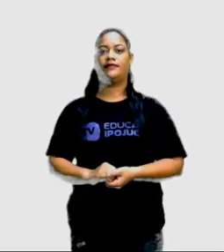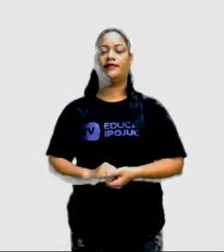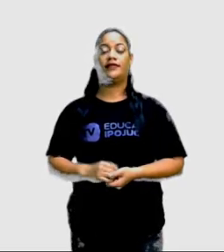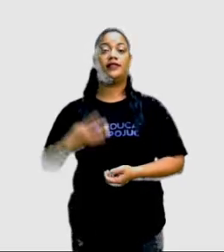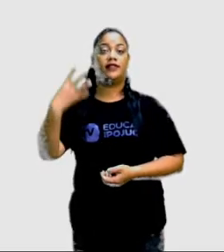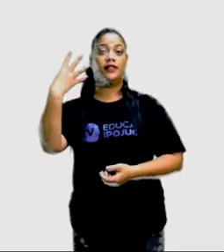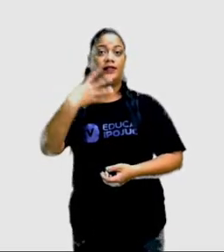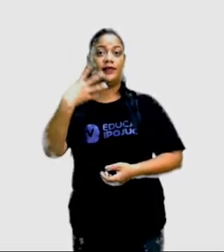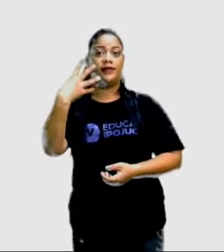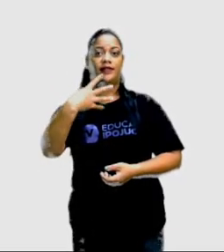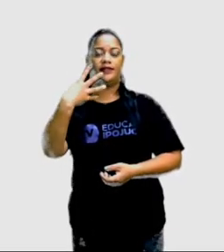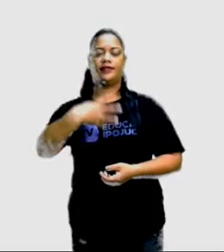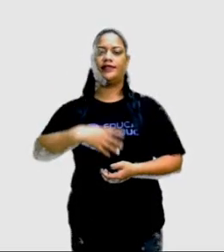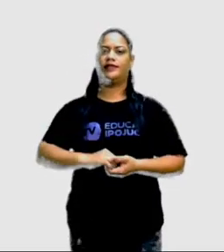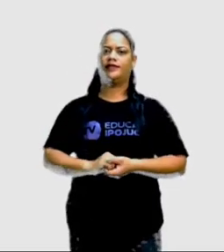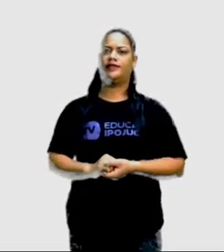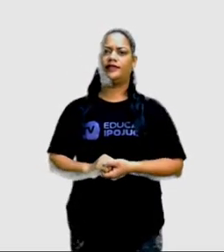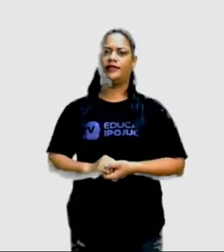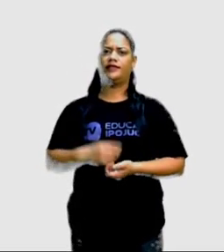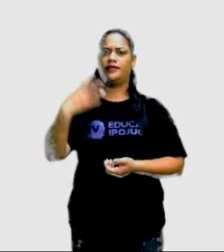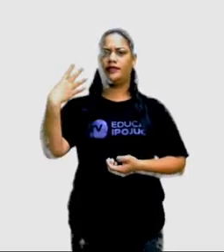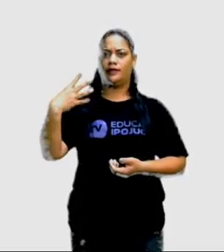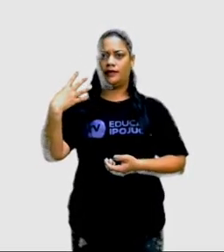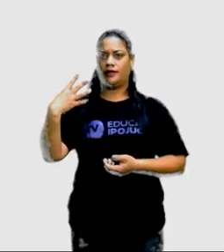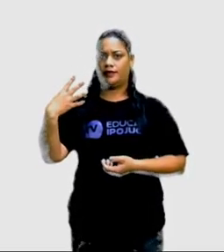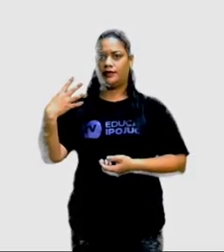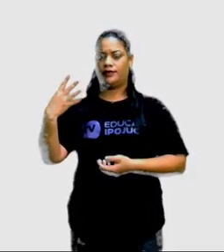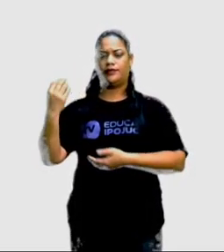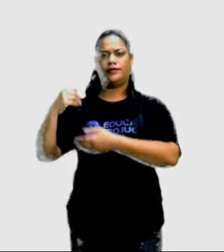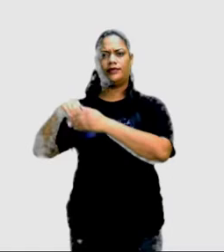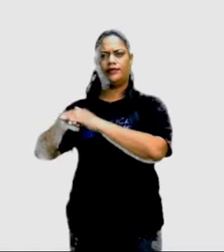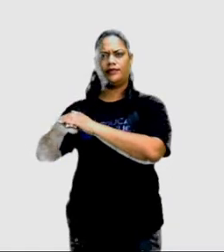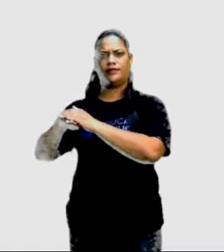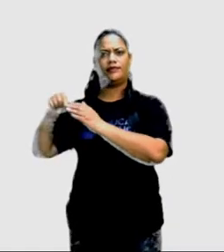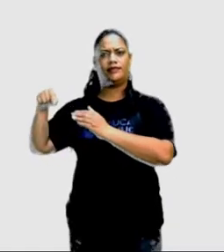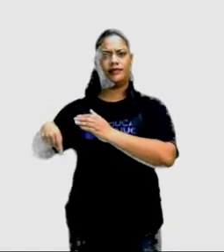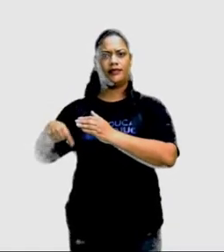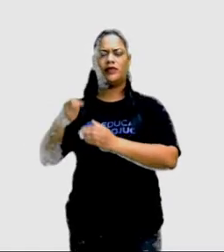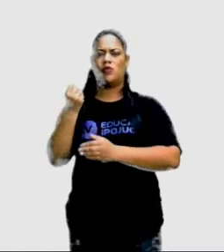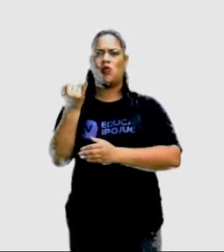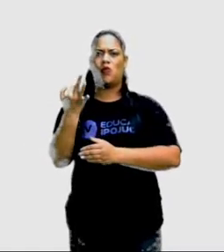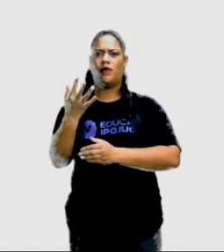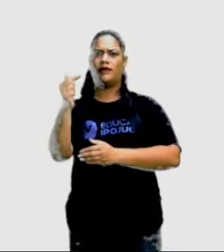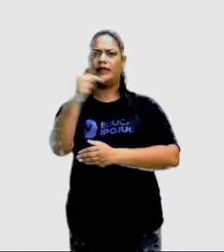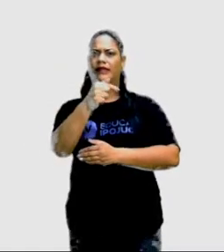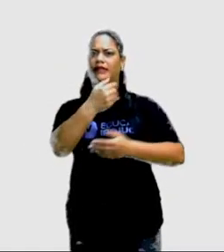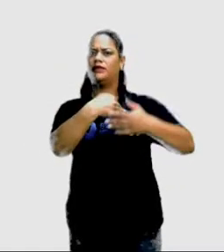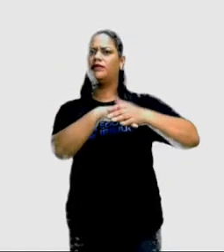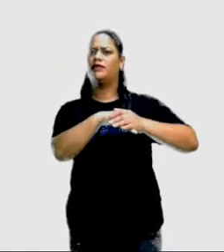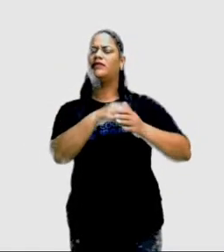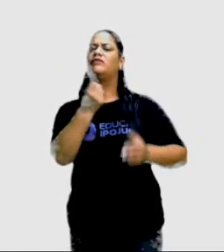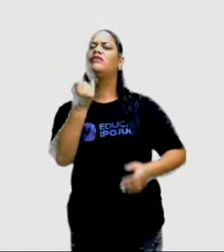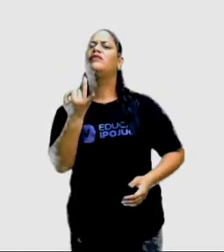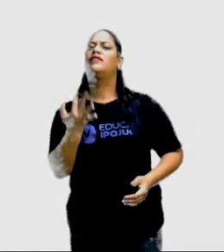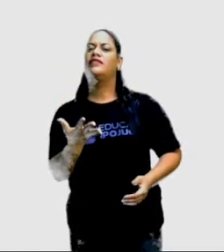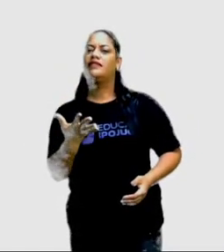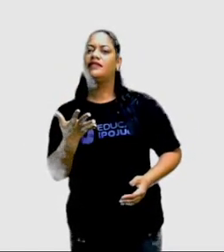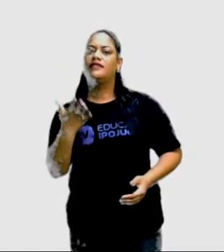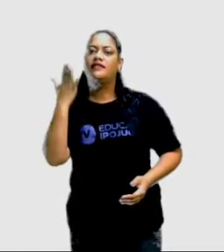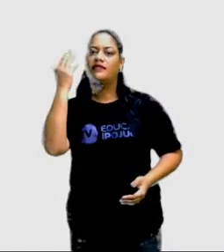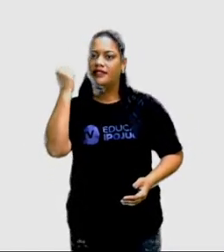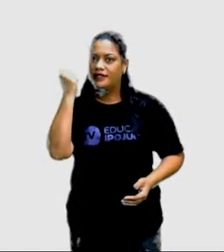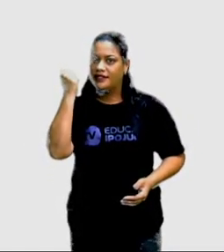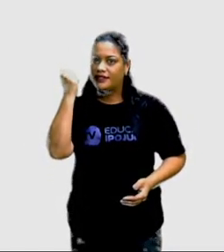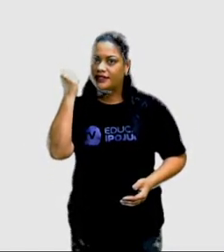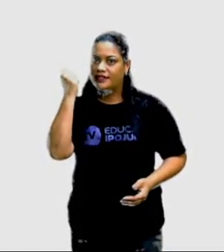A quarta maneira, se eu colocar 4 balas no bolso 1, quantas eu vou colocar no bolso 2? Conseguiu adivinhar?